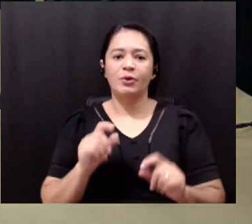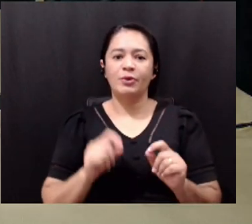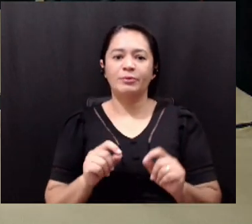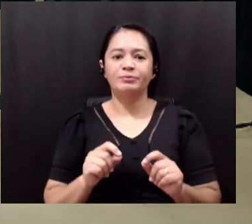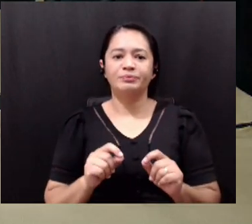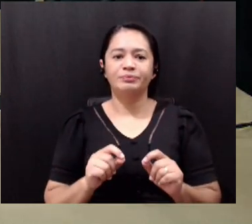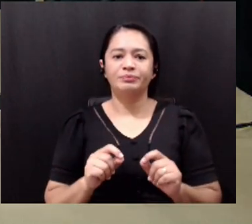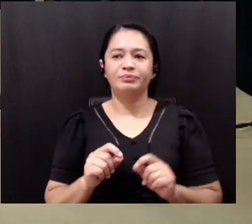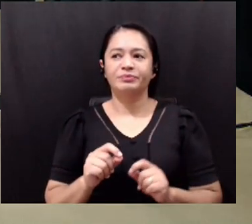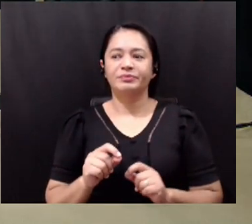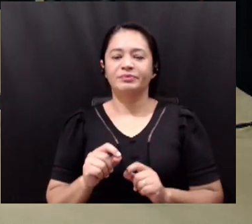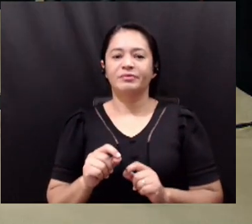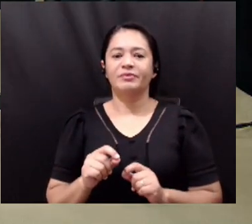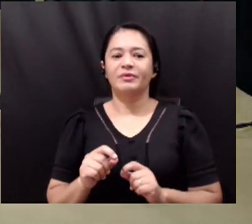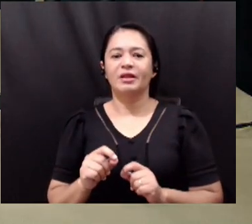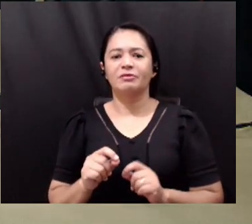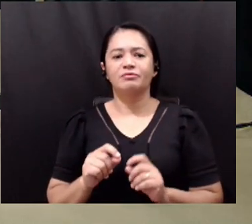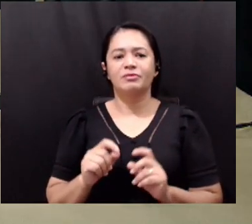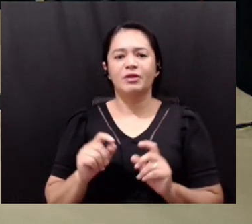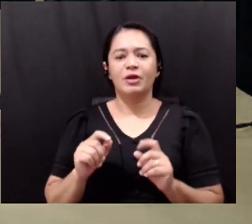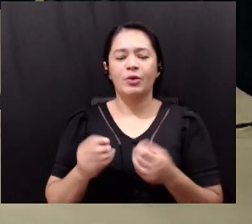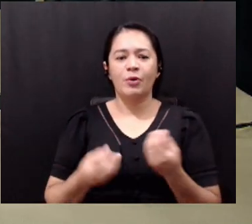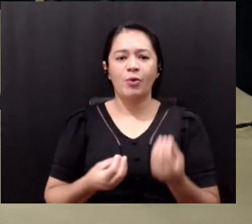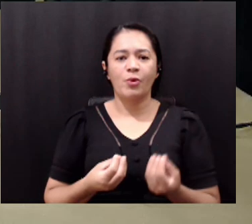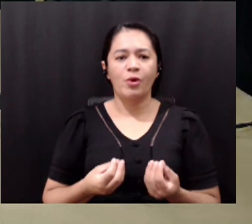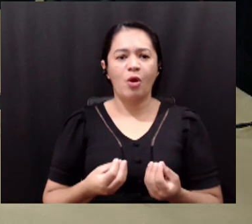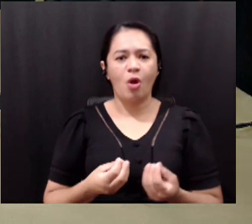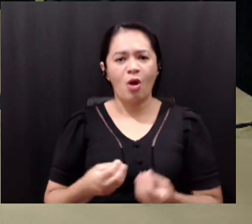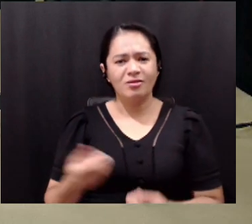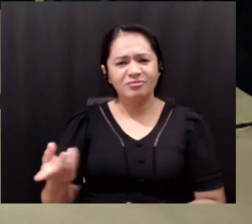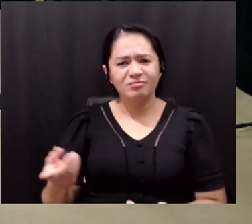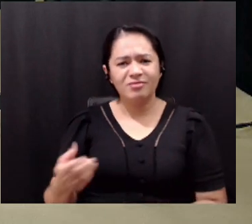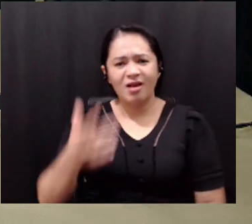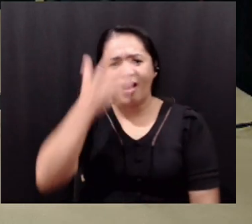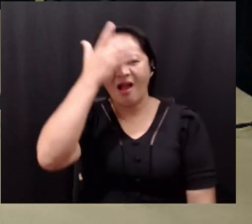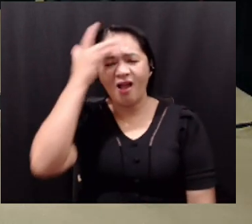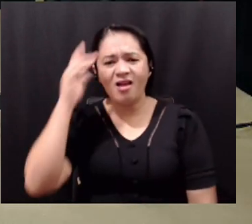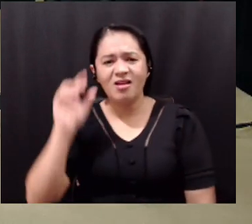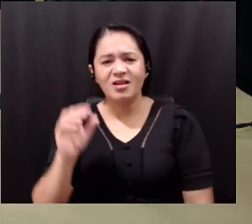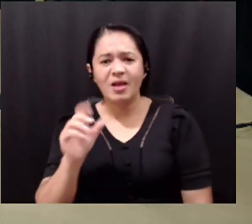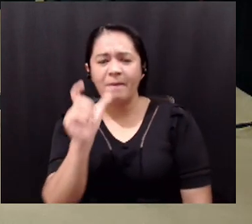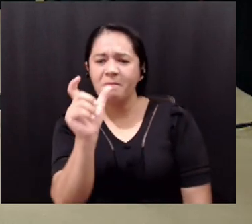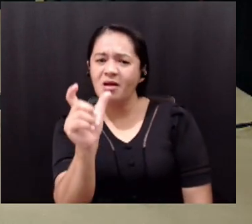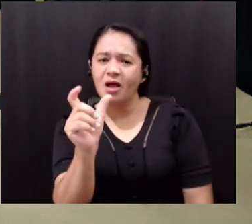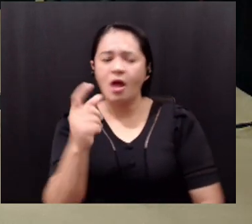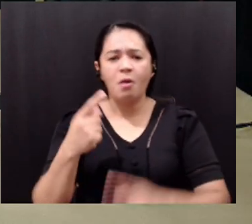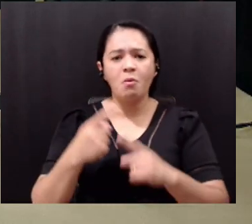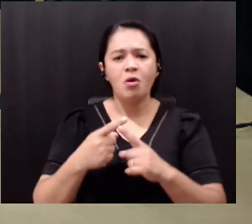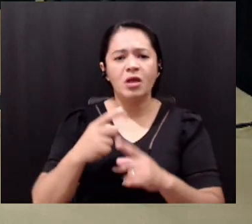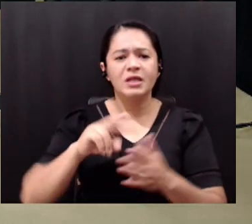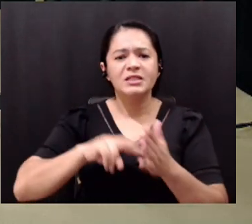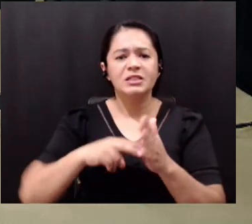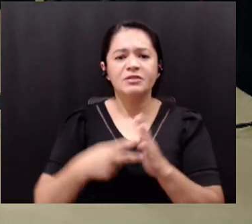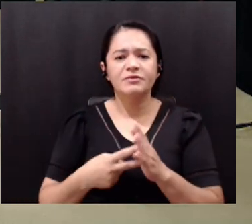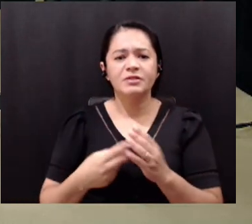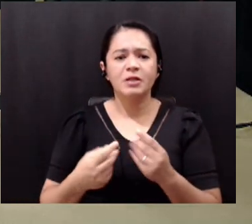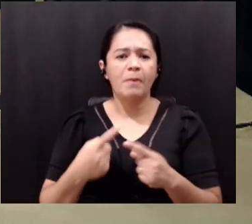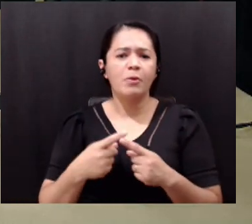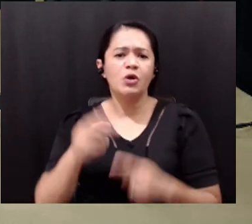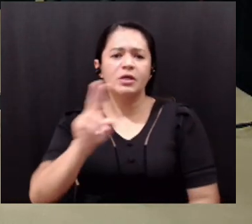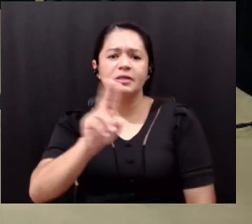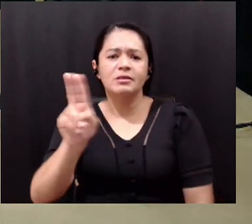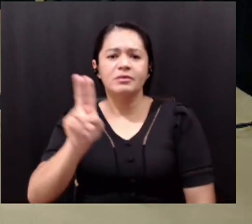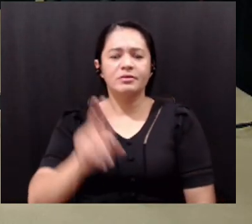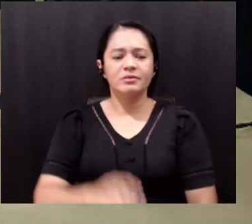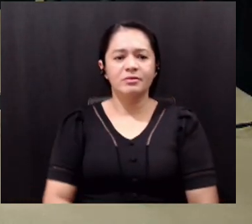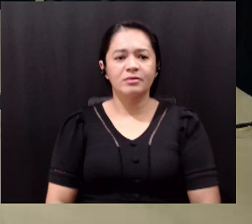essa condição, né, de workaholic. O que significa isso? Por que foi definido esse nome e a partir de quando